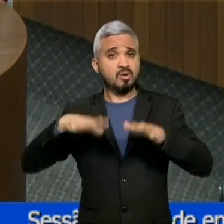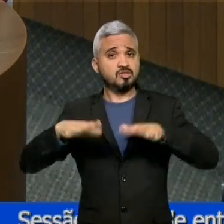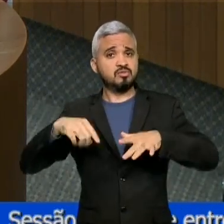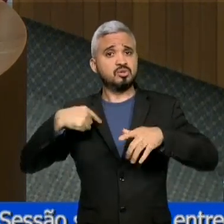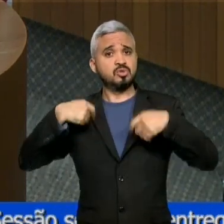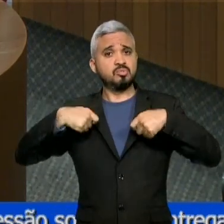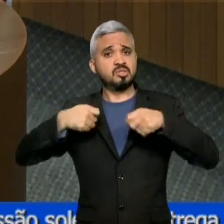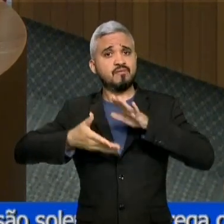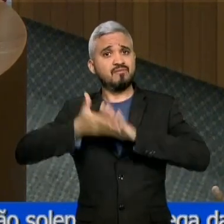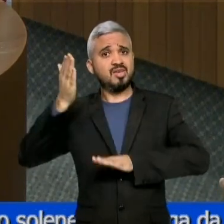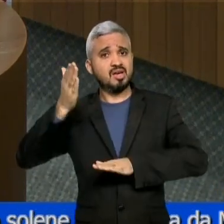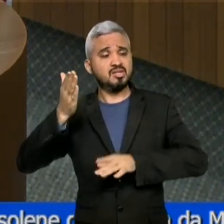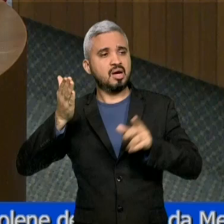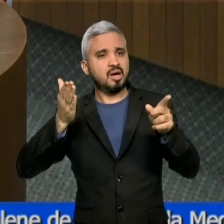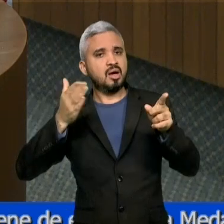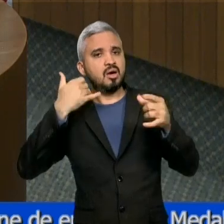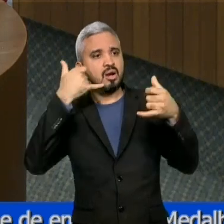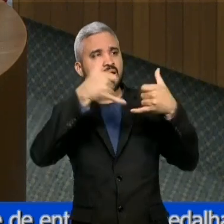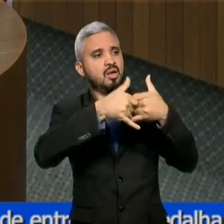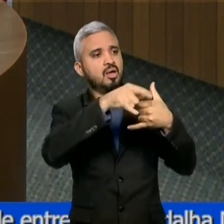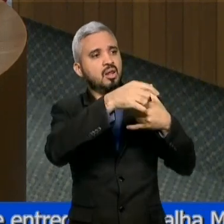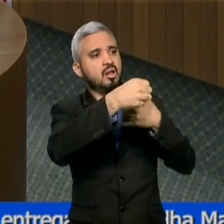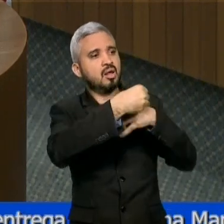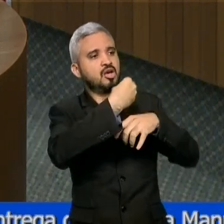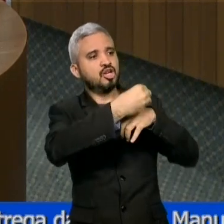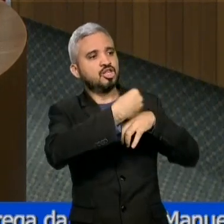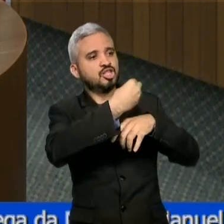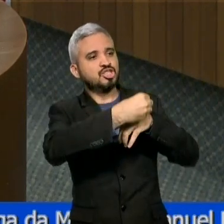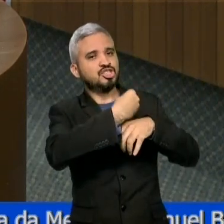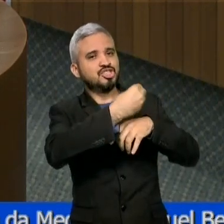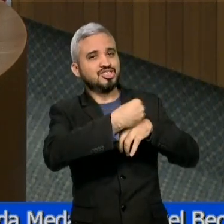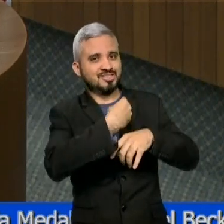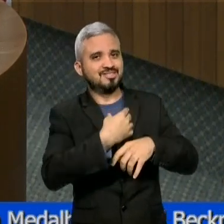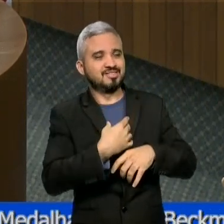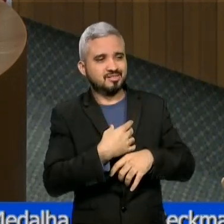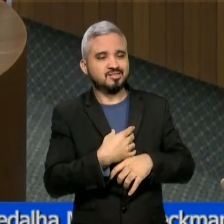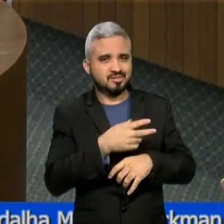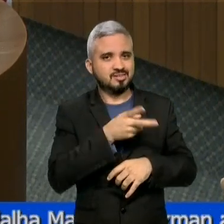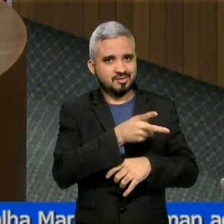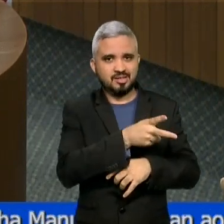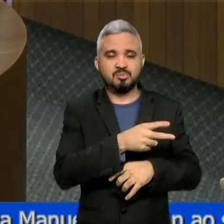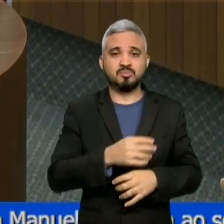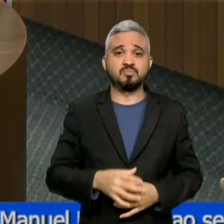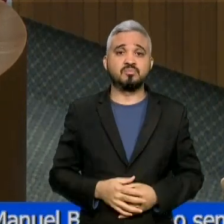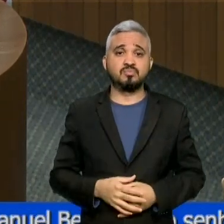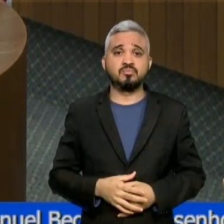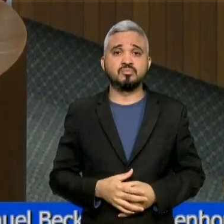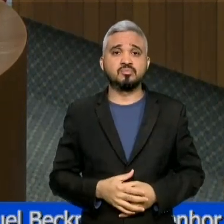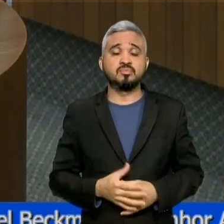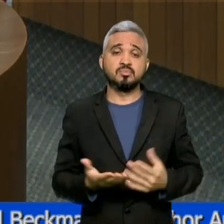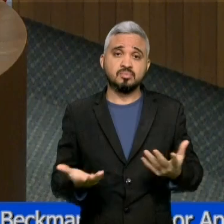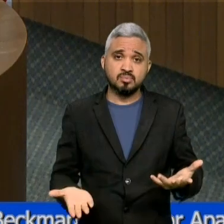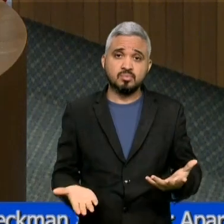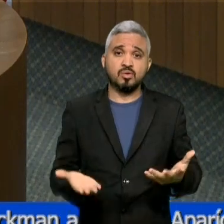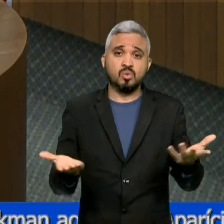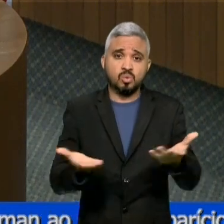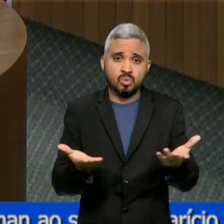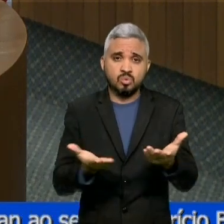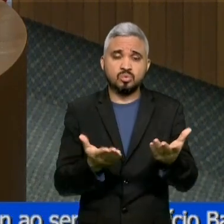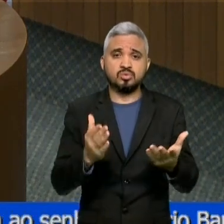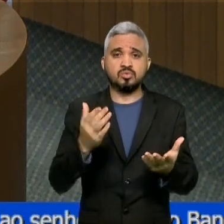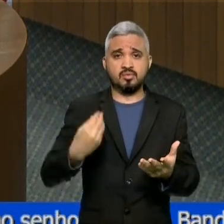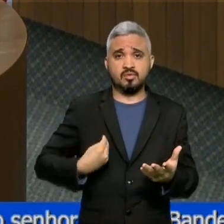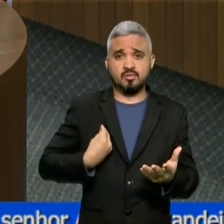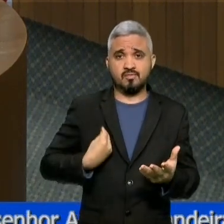grande por ela e um respeito muito grande pela presença do Aparício hoje na Assembleia. Porque não